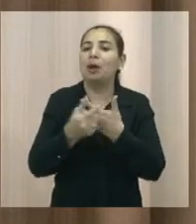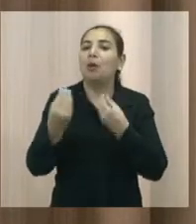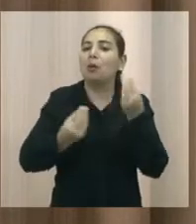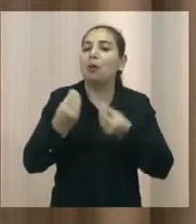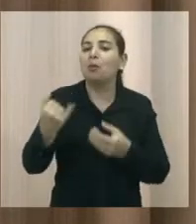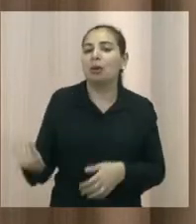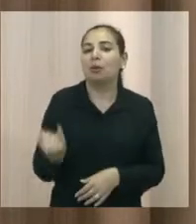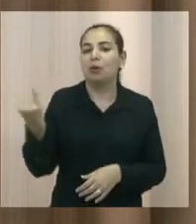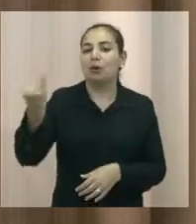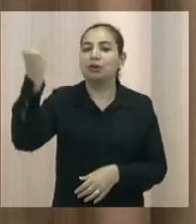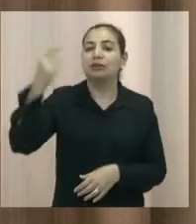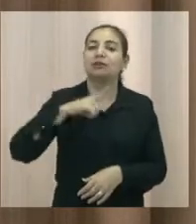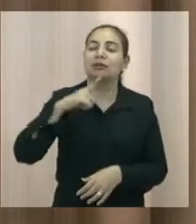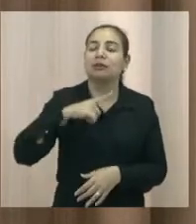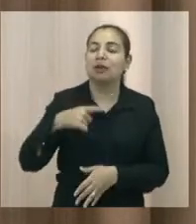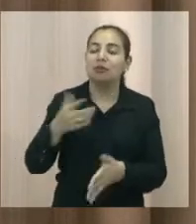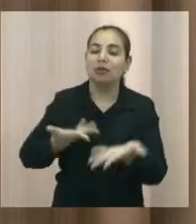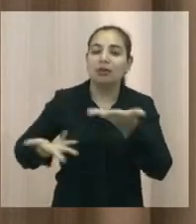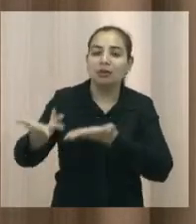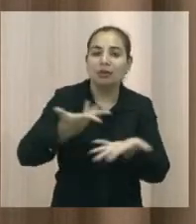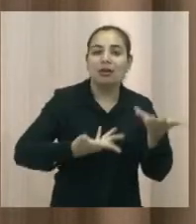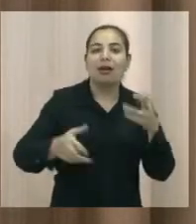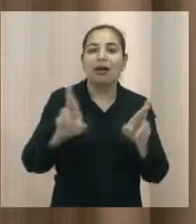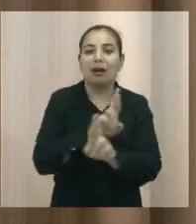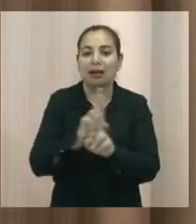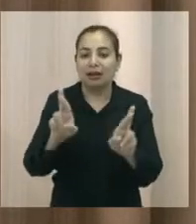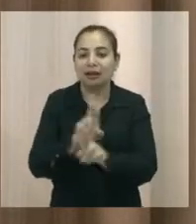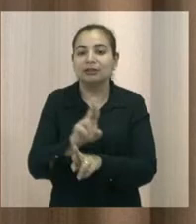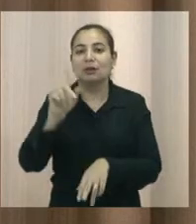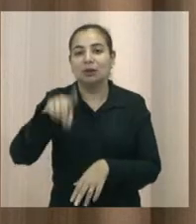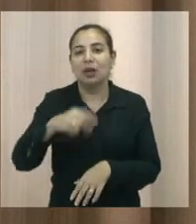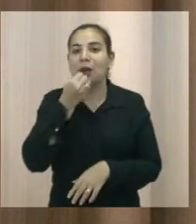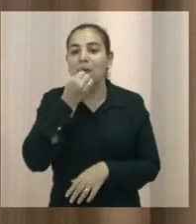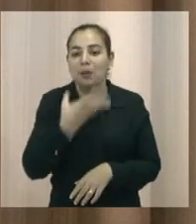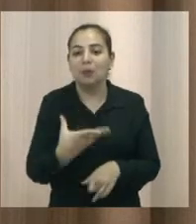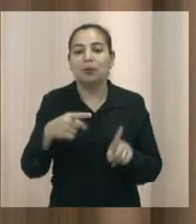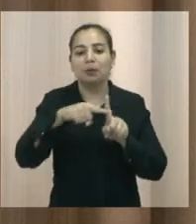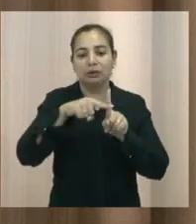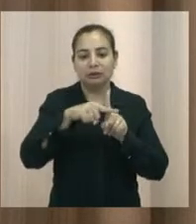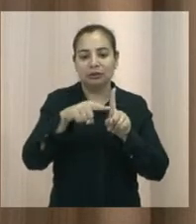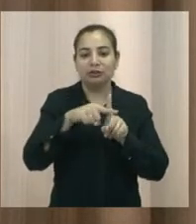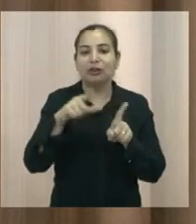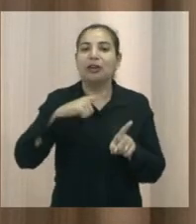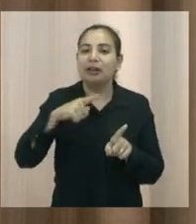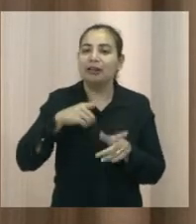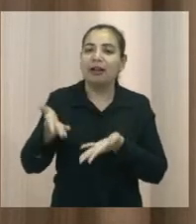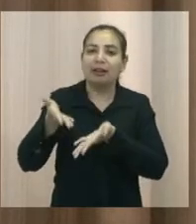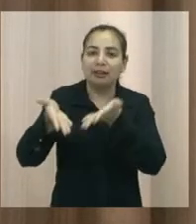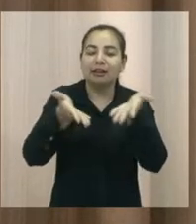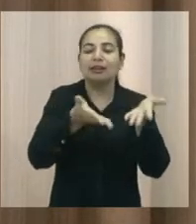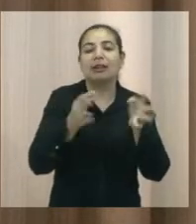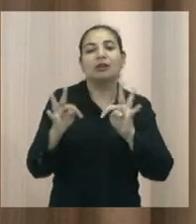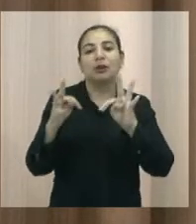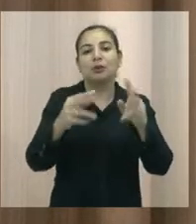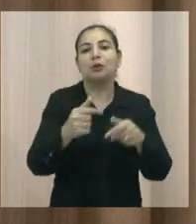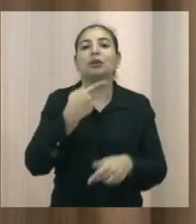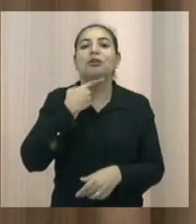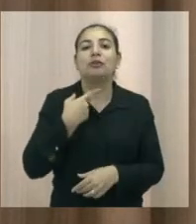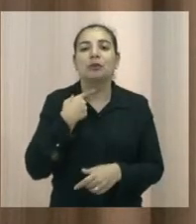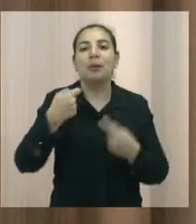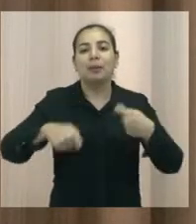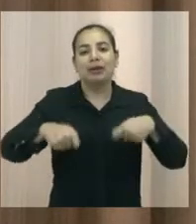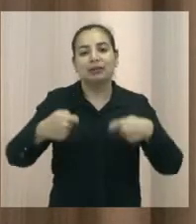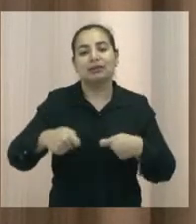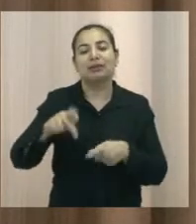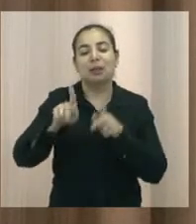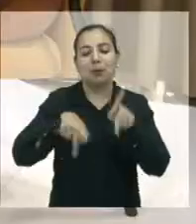há esse envolvimento e o que é que isso traz, como sempre, um bom resultado, que é o propósito, responder à necessidade da população. Eu gostaria que a senhora fizesse suas